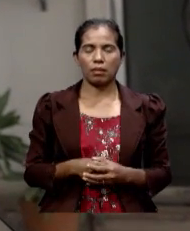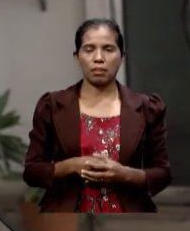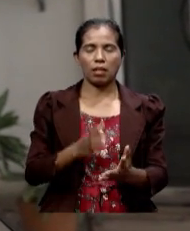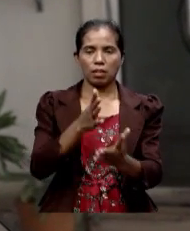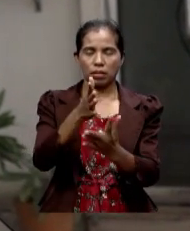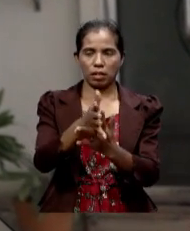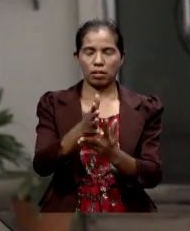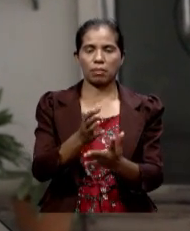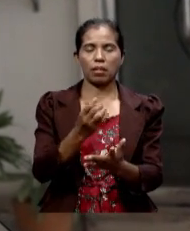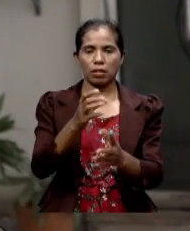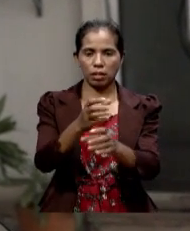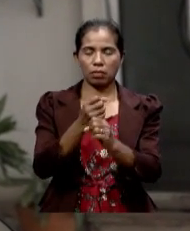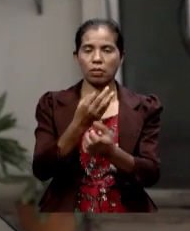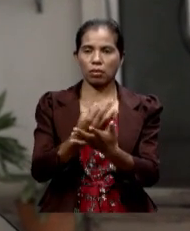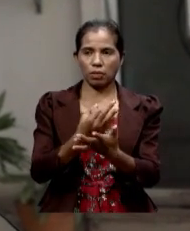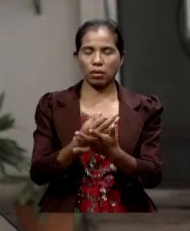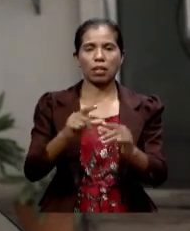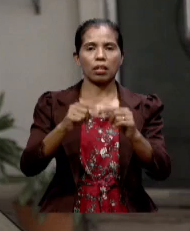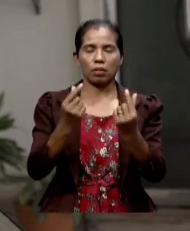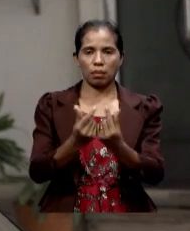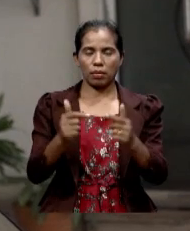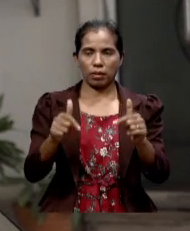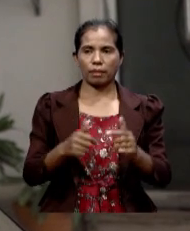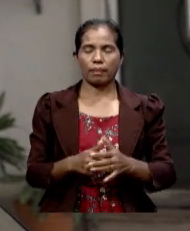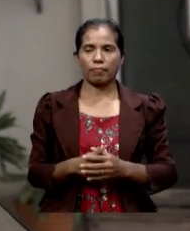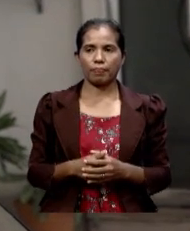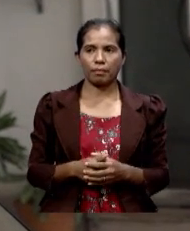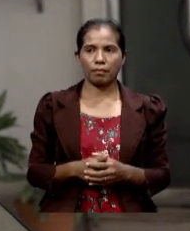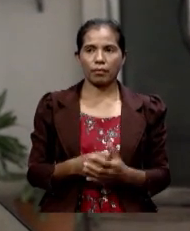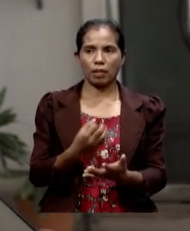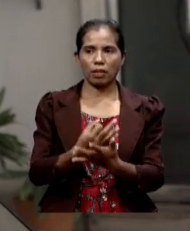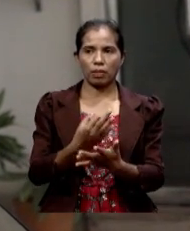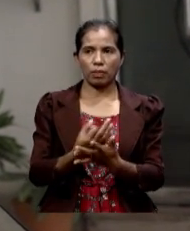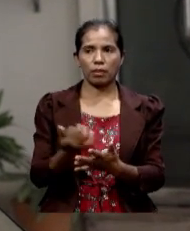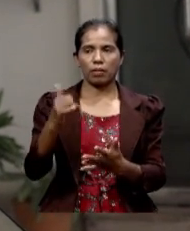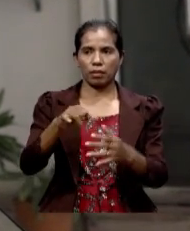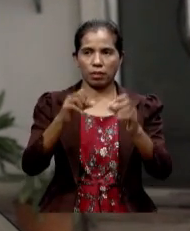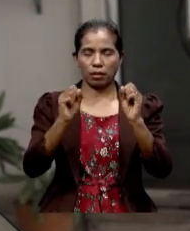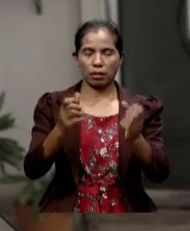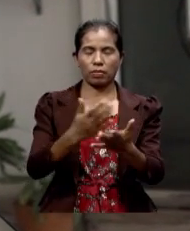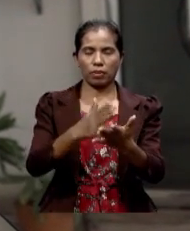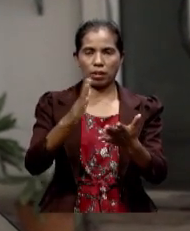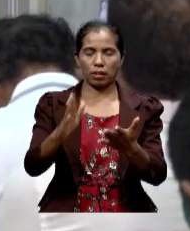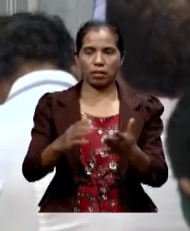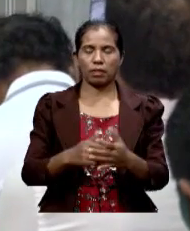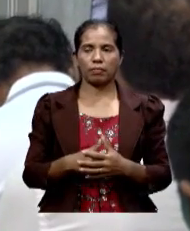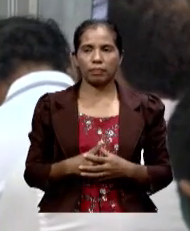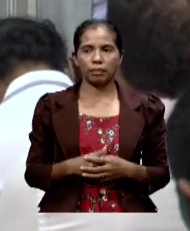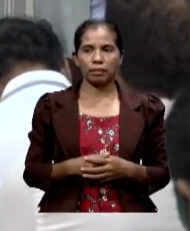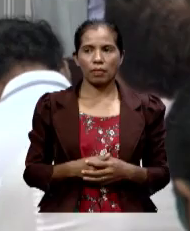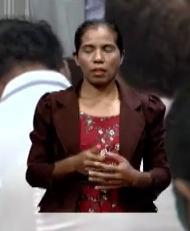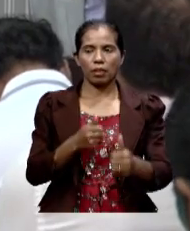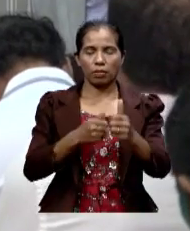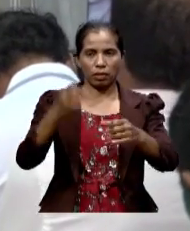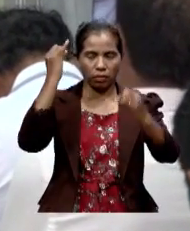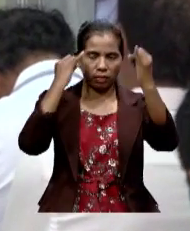asesu versa ya grup idane i kata osan ya karik sira mo satu patutna bazar sang ikus mai. Tuir